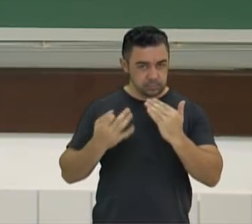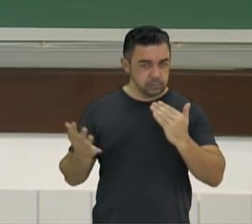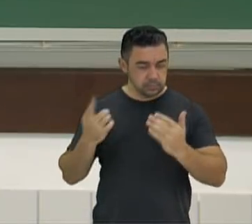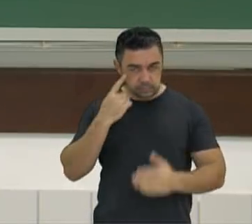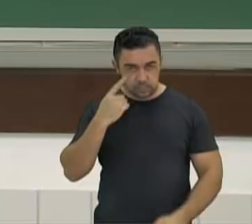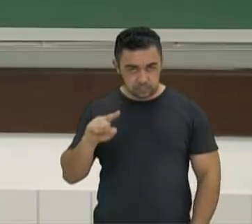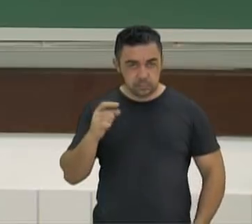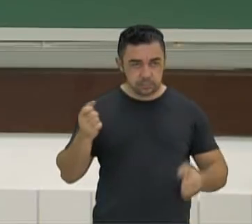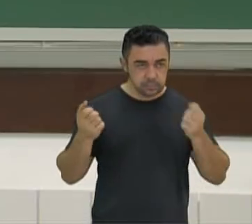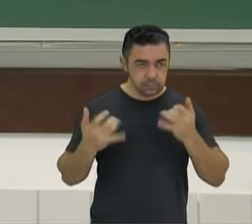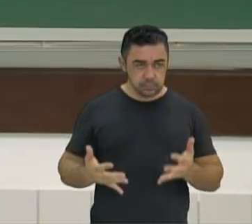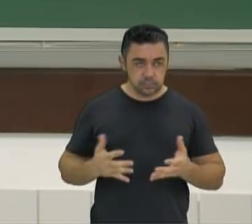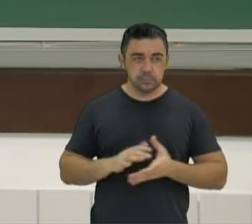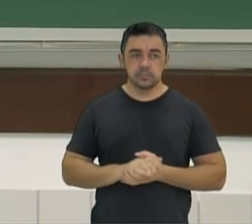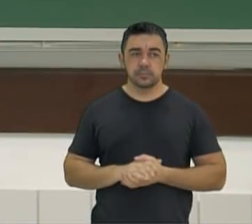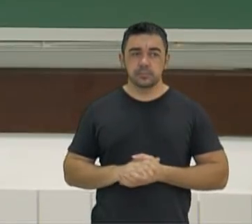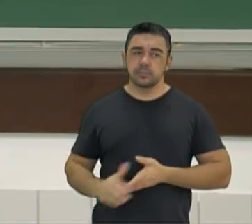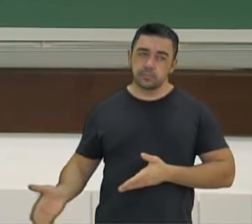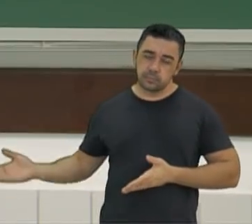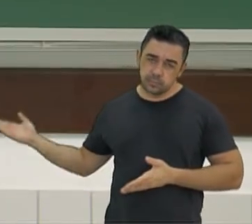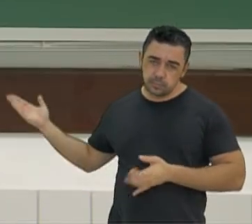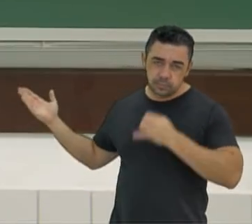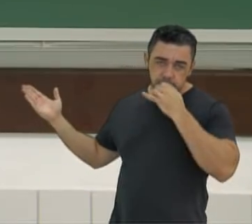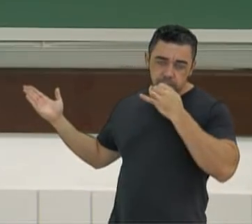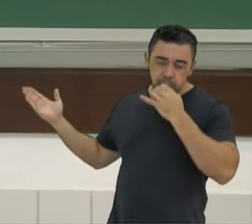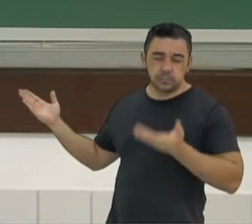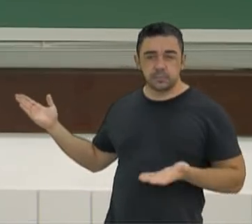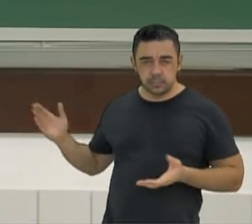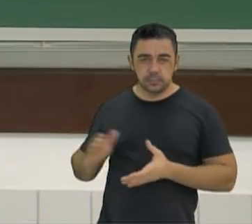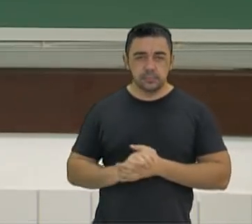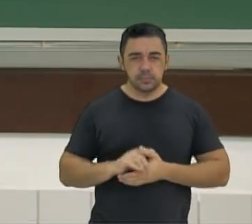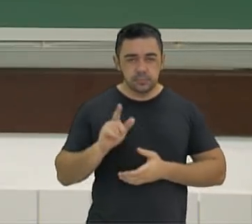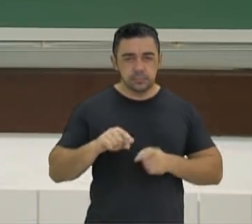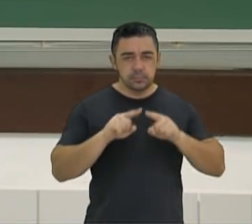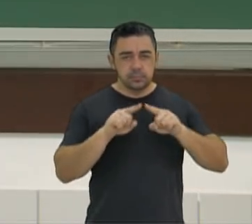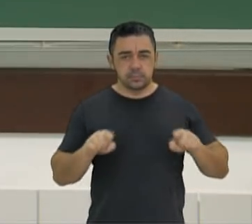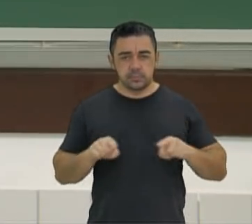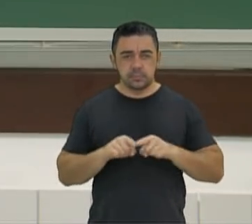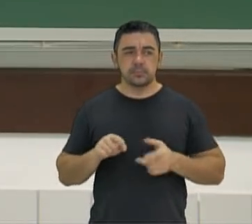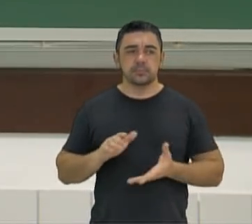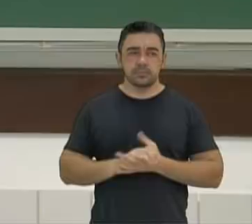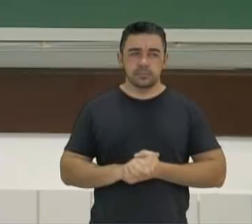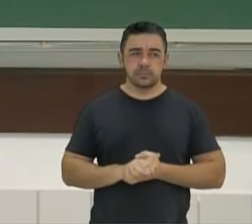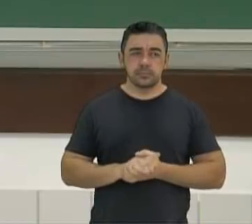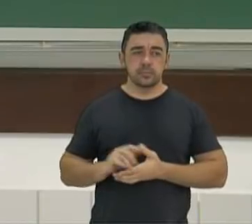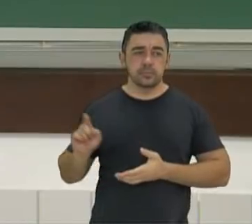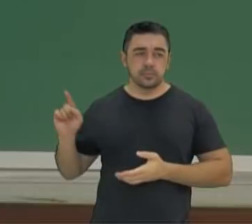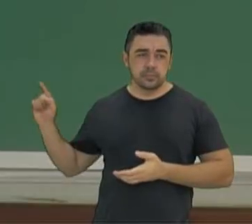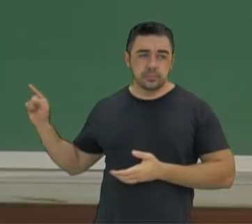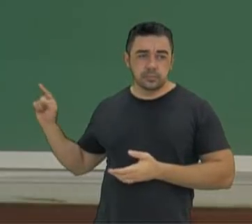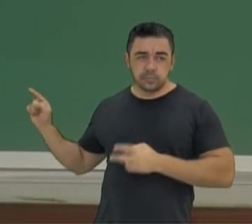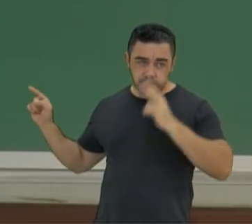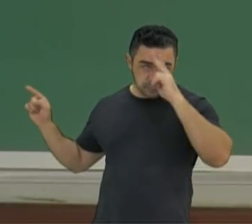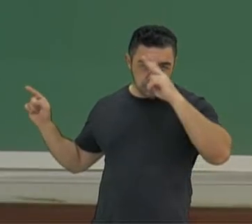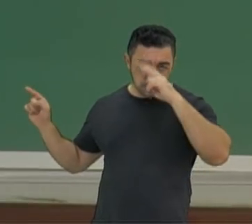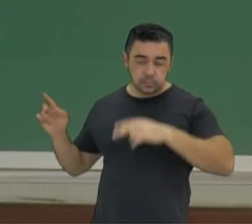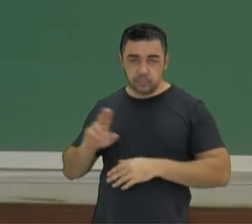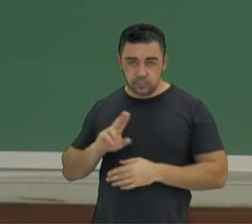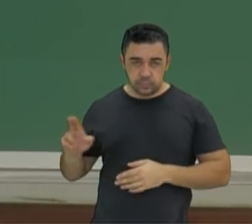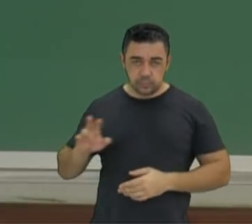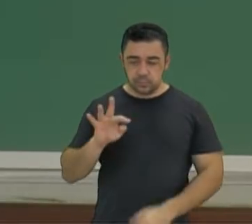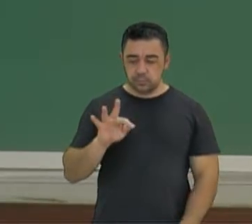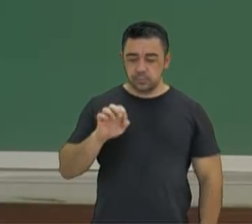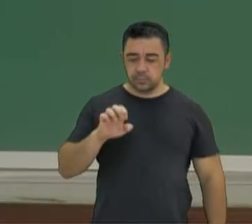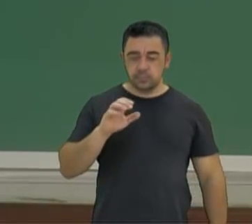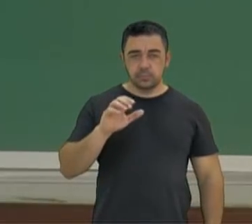isso? Muito bem. Que aqui, por exemplo, eu tenho uma pirâmide de base triangular. Lembra que eu falei que ela recebe um nome